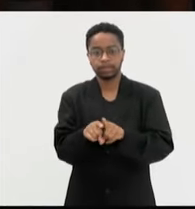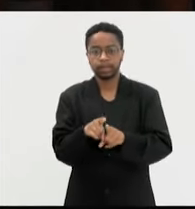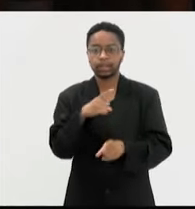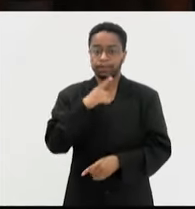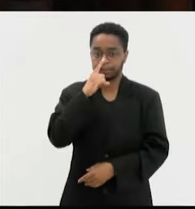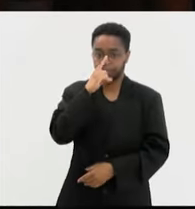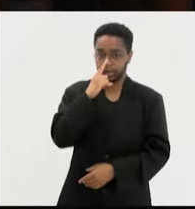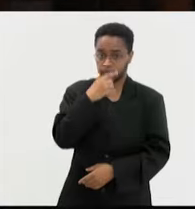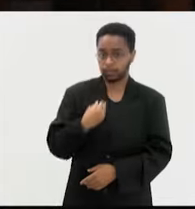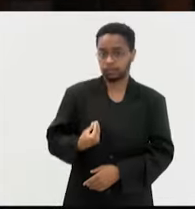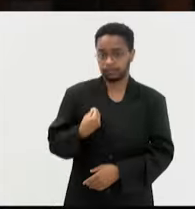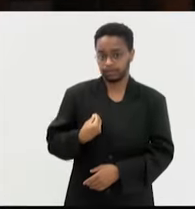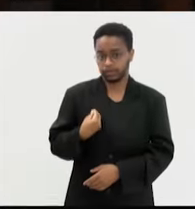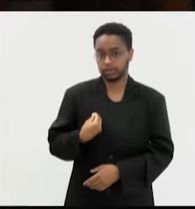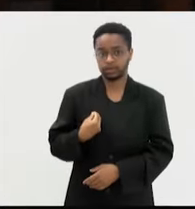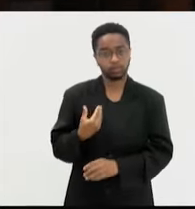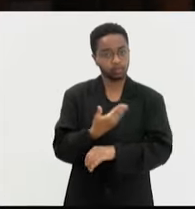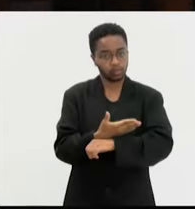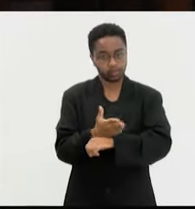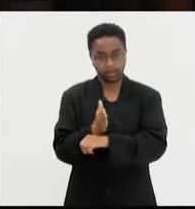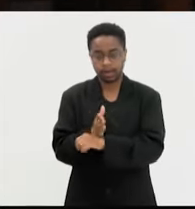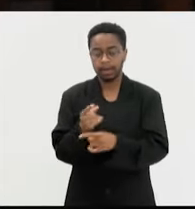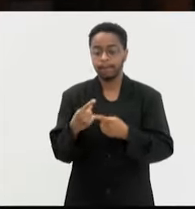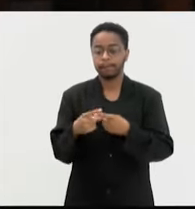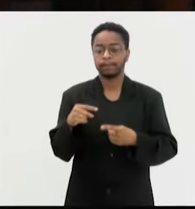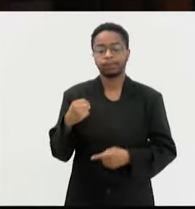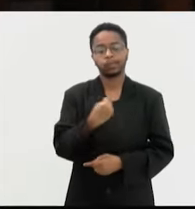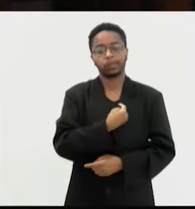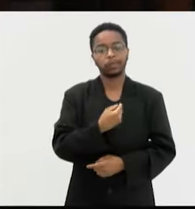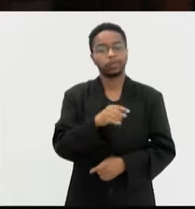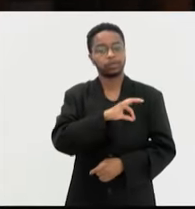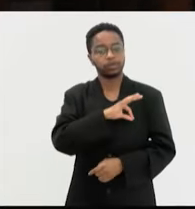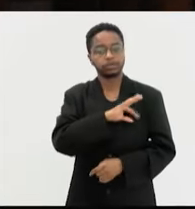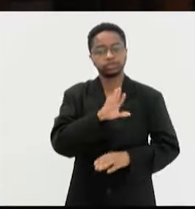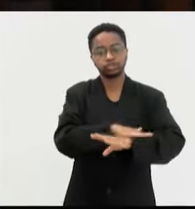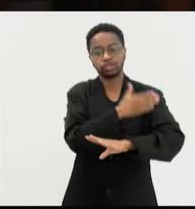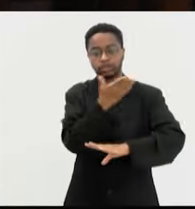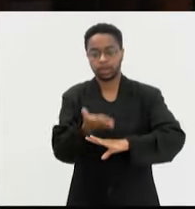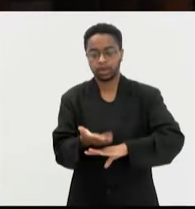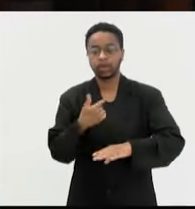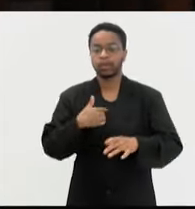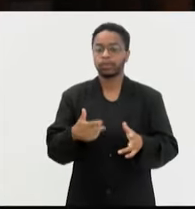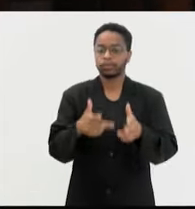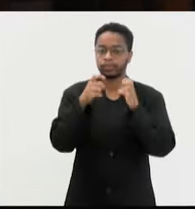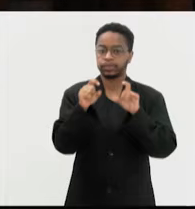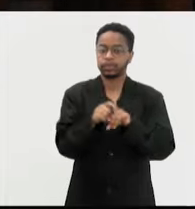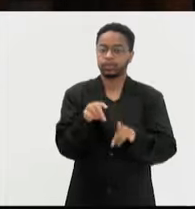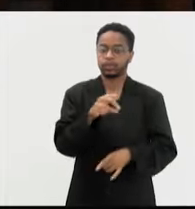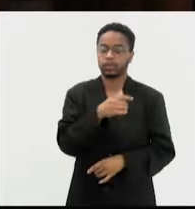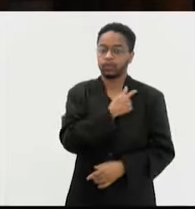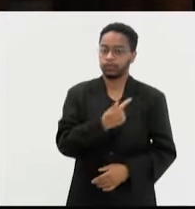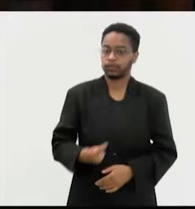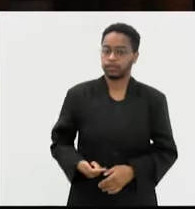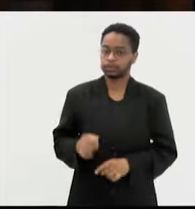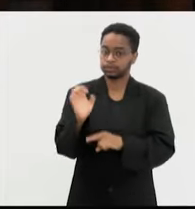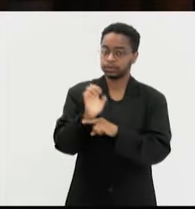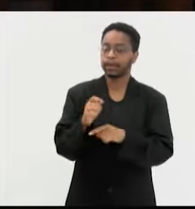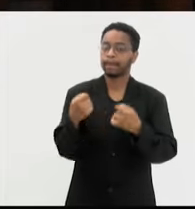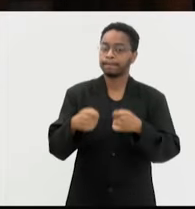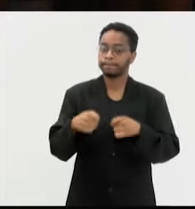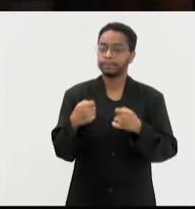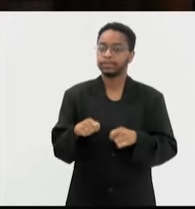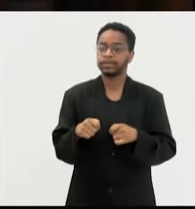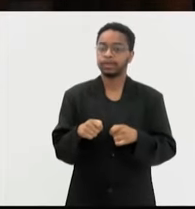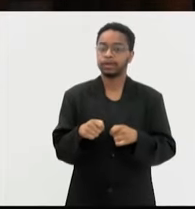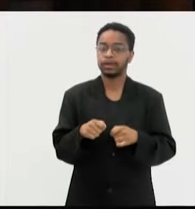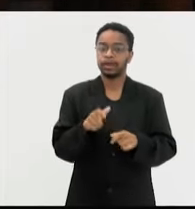risco de vida o tempo inteiro nós somos polícia 24 horas reconheço que o governo do estado tem que tratar os sequelados